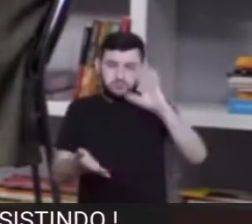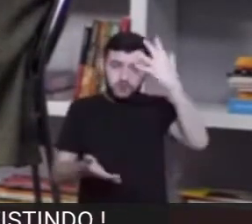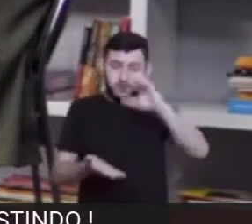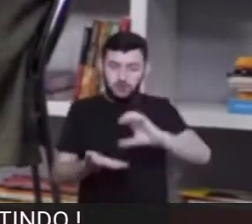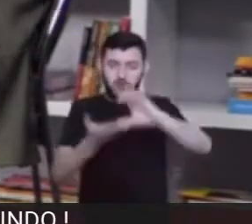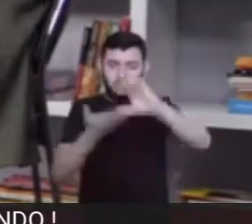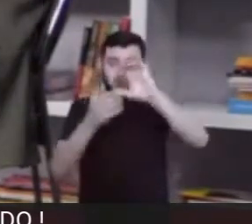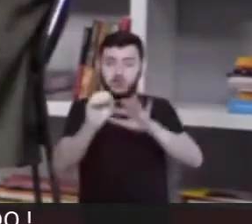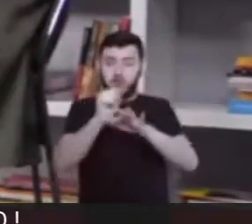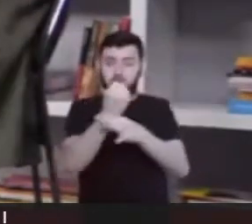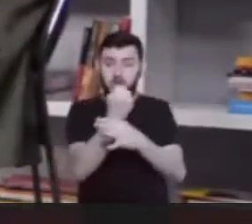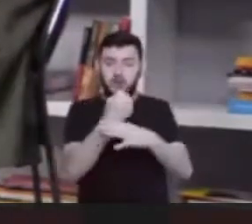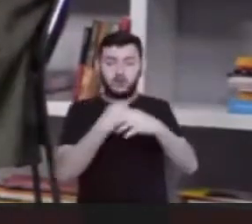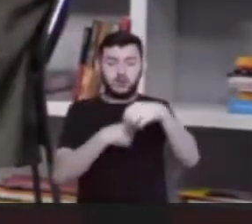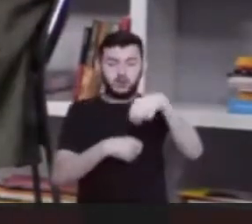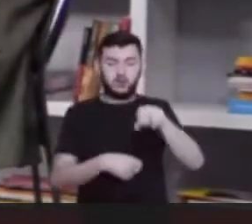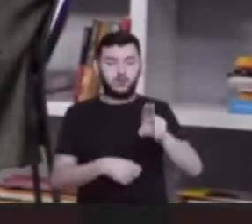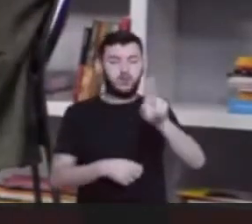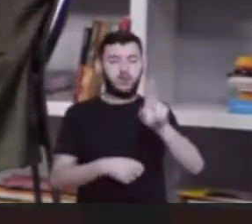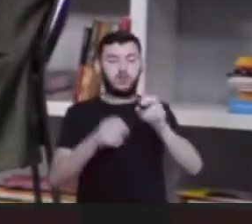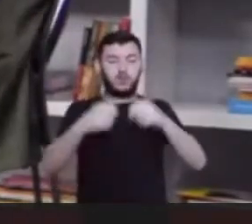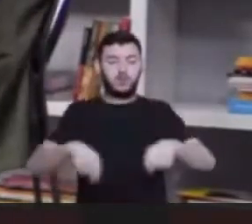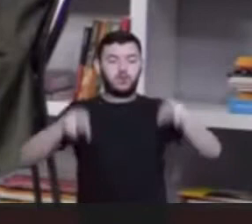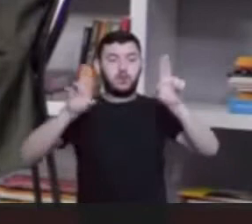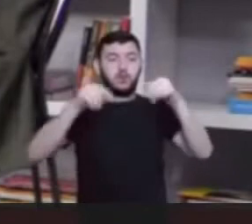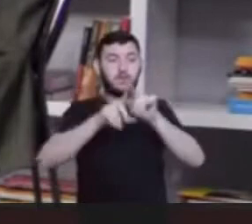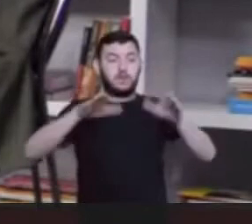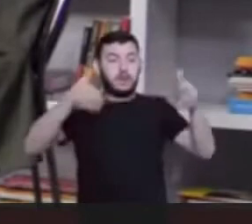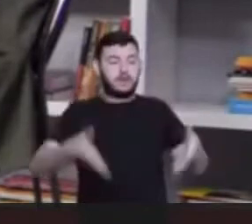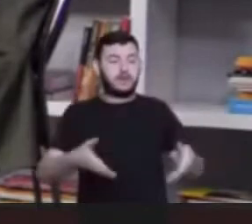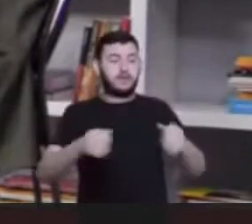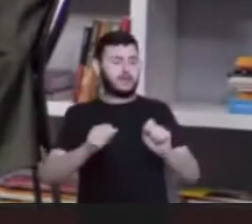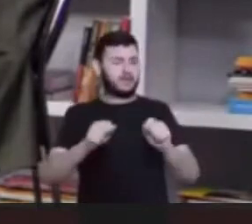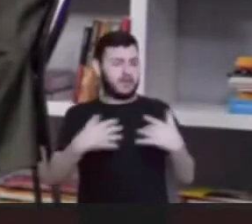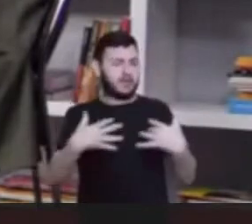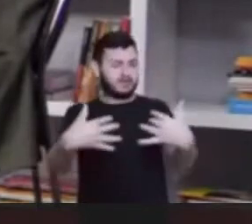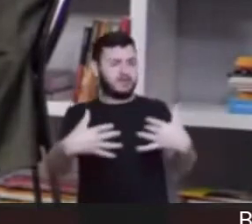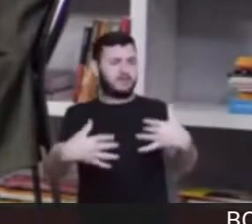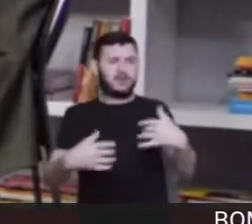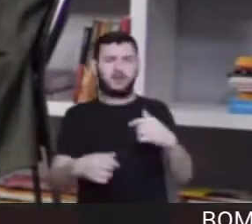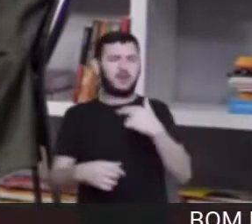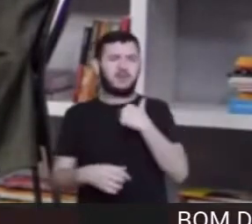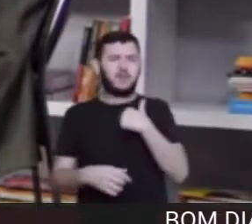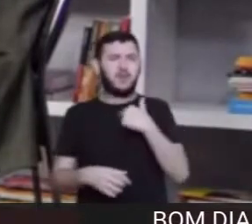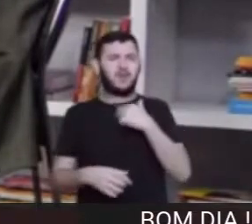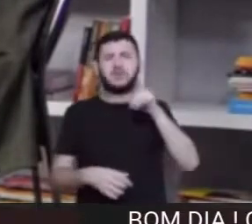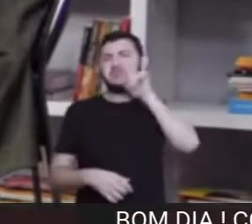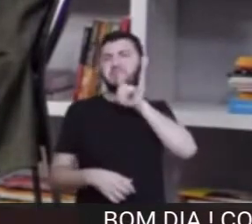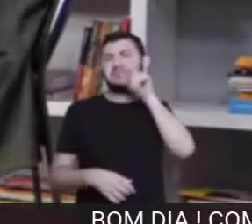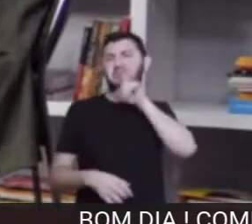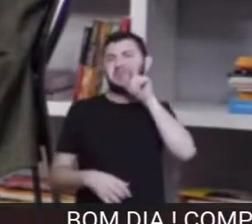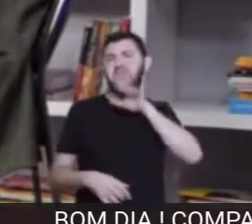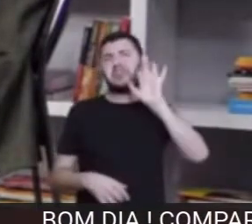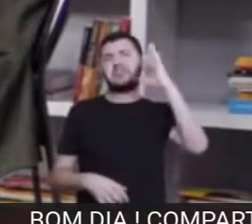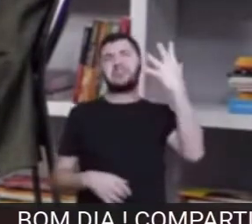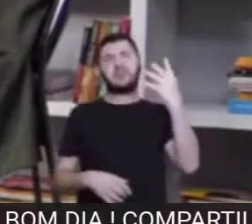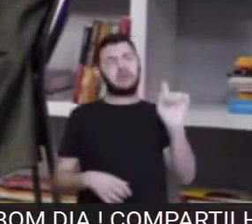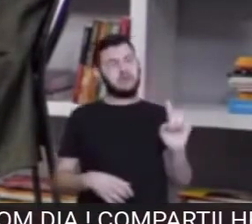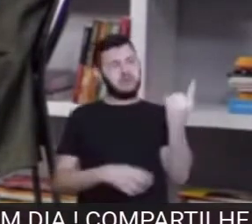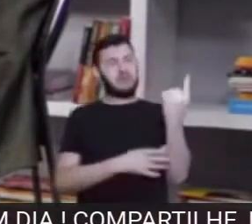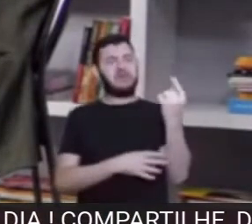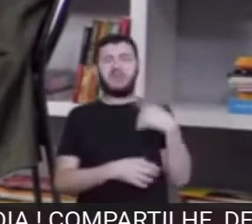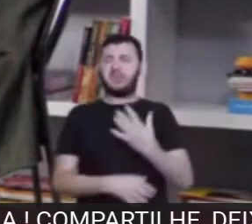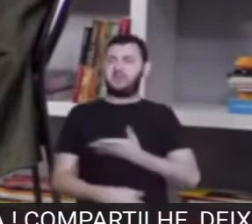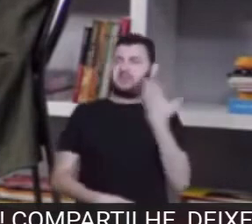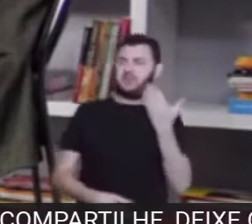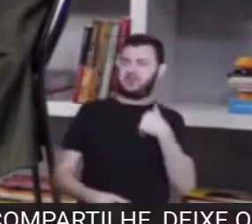com a participação da Assembleia Geral da ONU. Não pode ser uma decisão unilateral. Eu não gosto de você, eu não vou te vender feijão. Eu não gosto de você, eu não vou